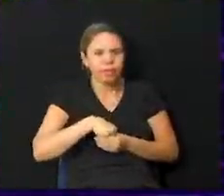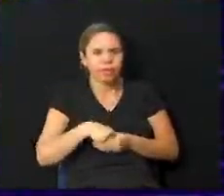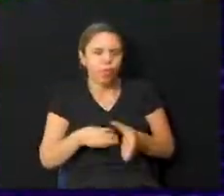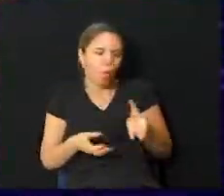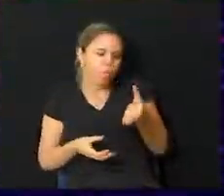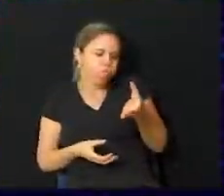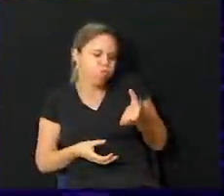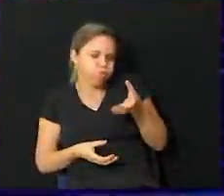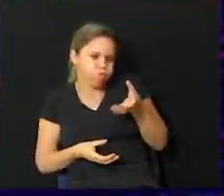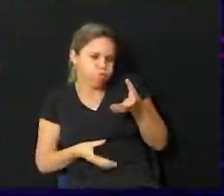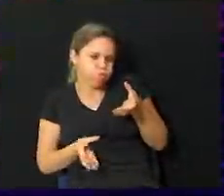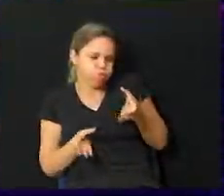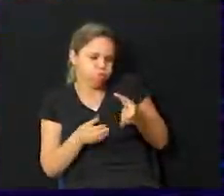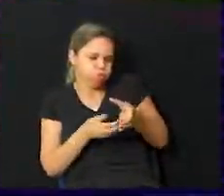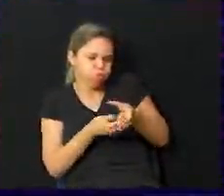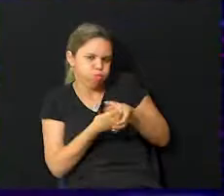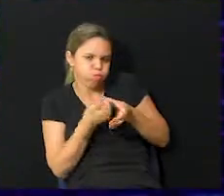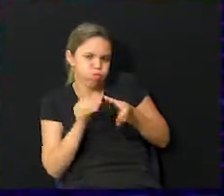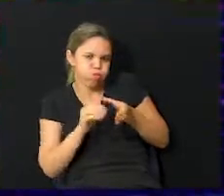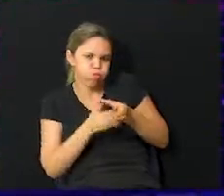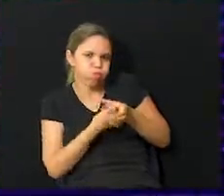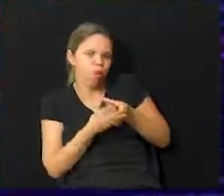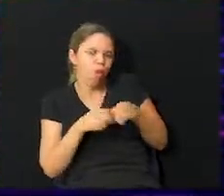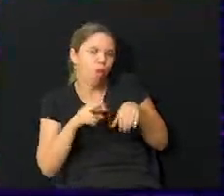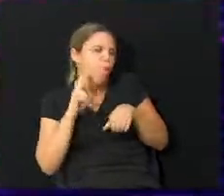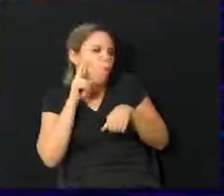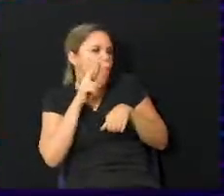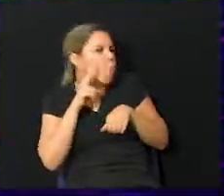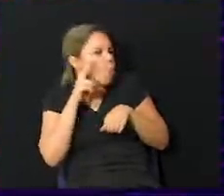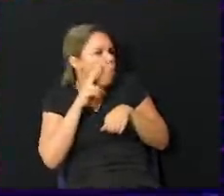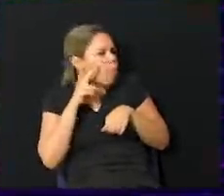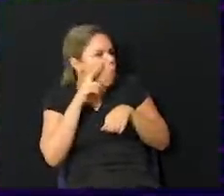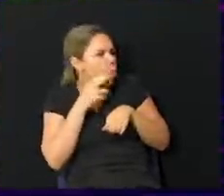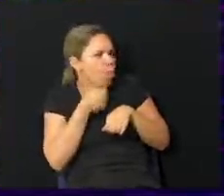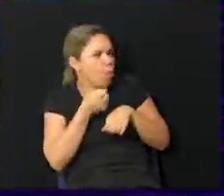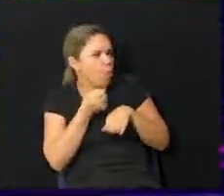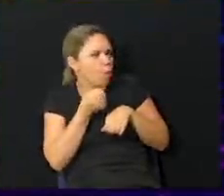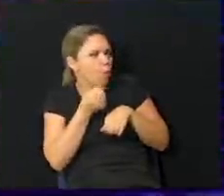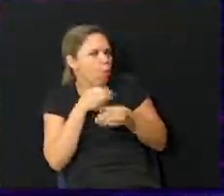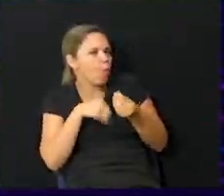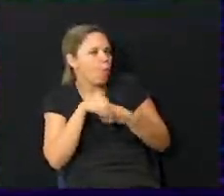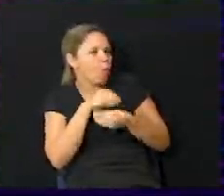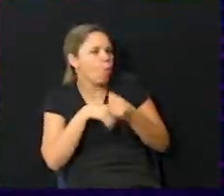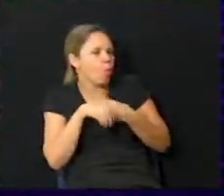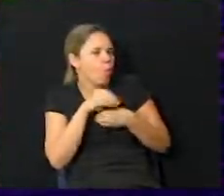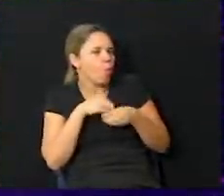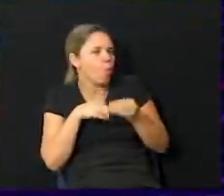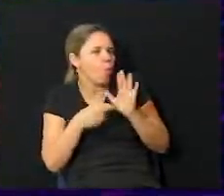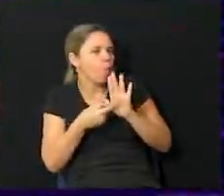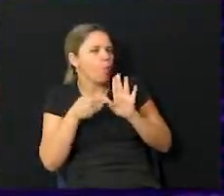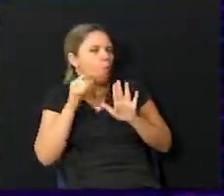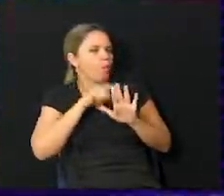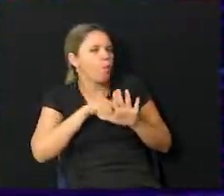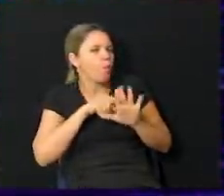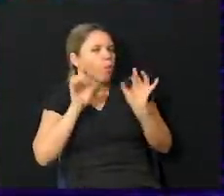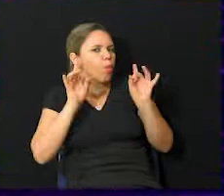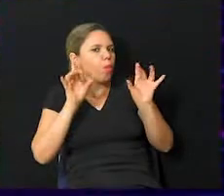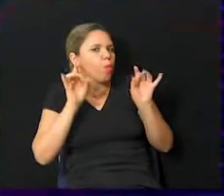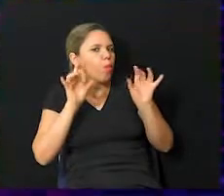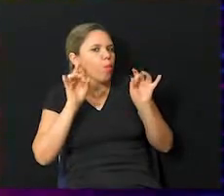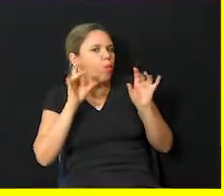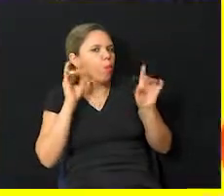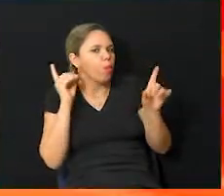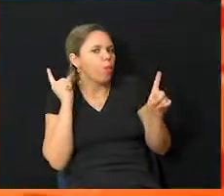e moluscos, né, aquela parte rosada, meio esbranquiçada, que eu usei como metáfora para a preciosidade